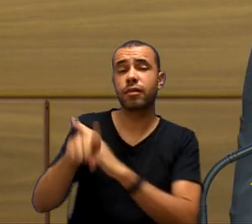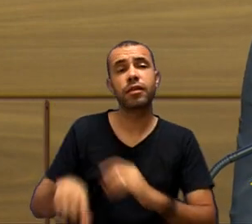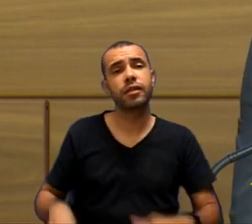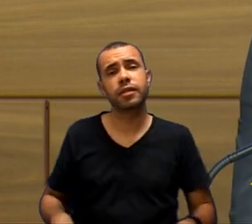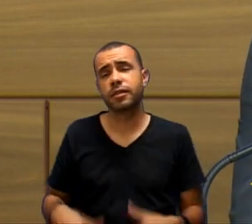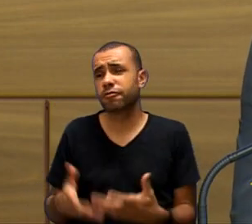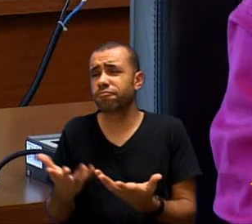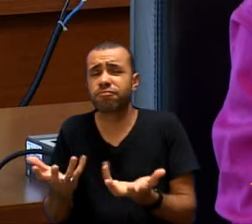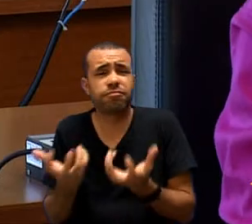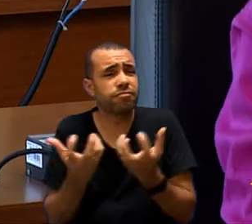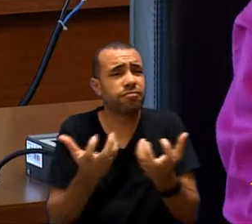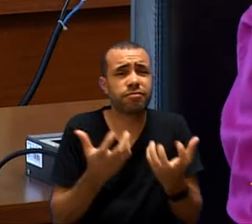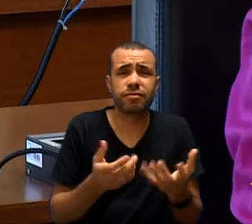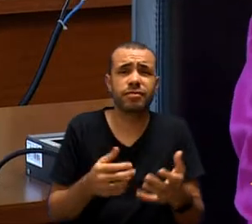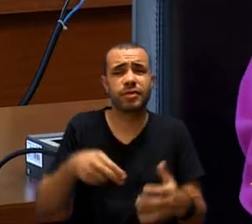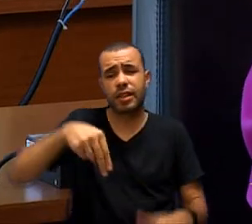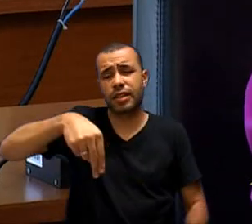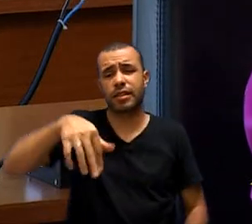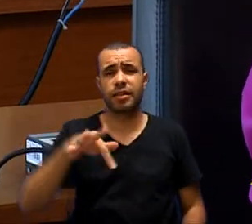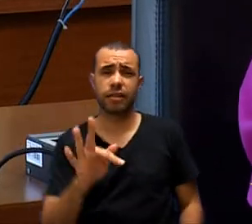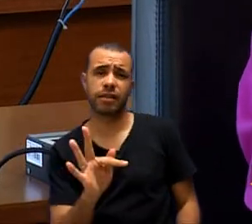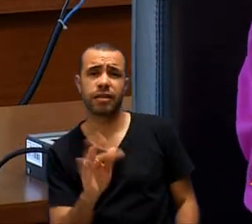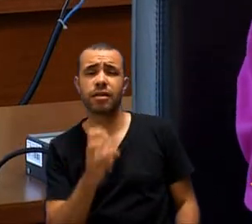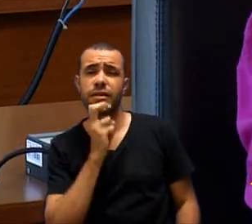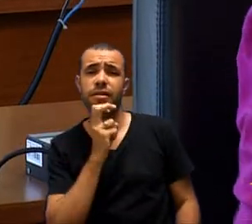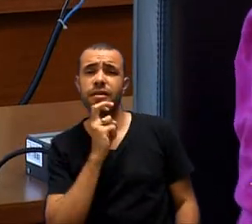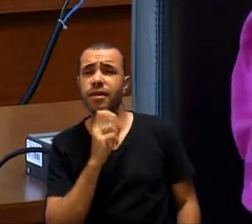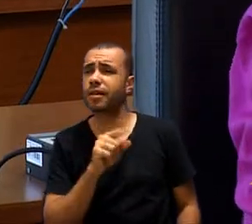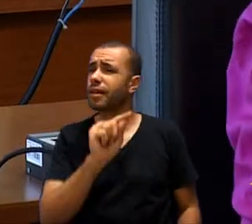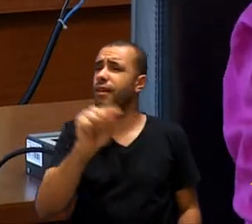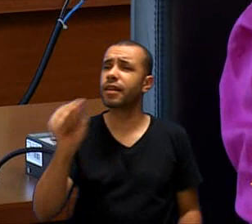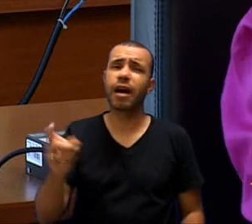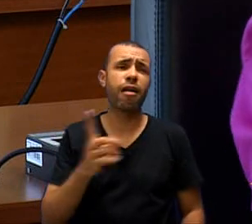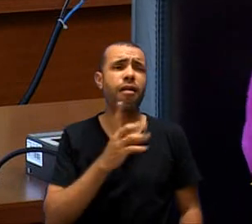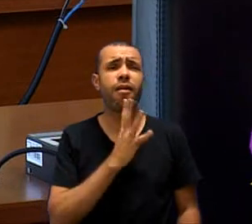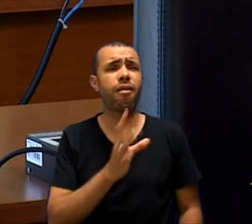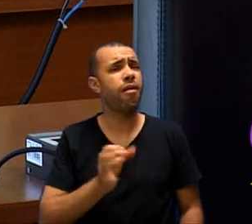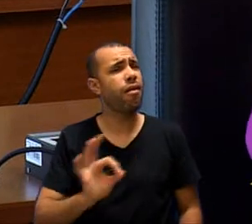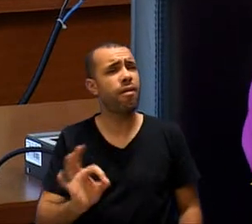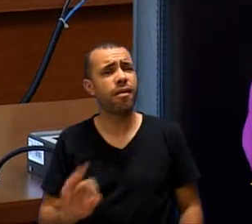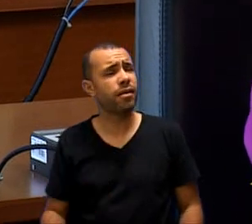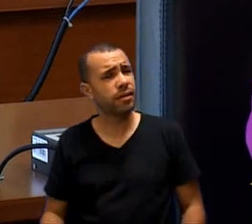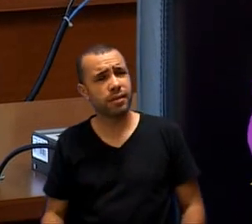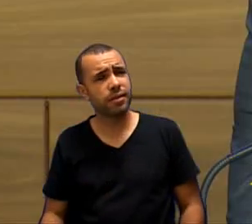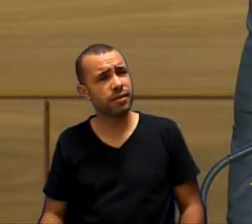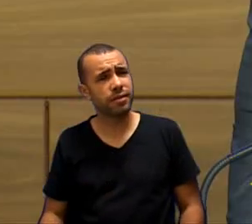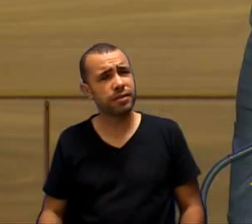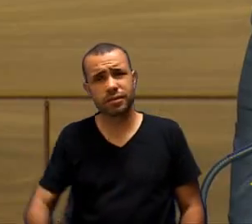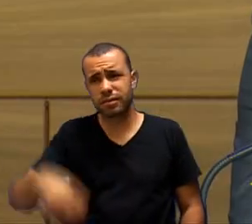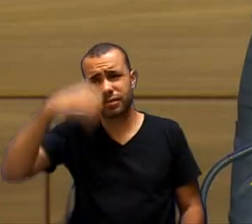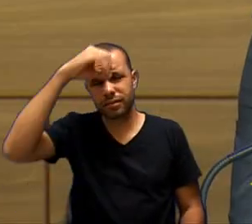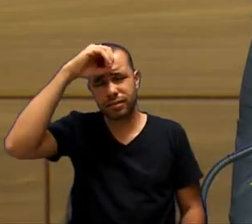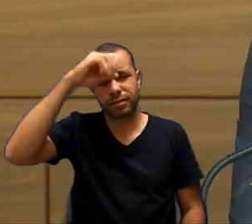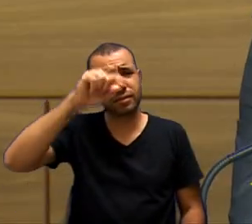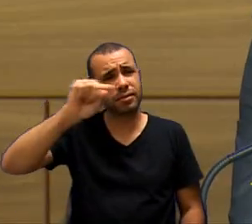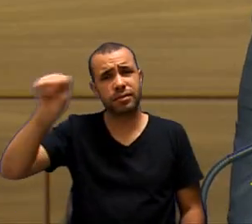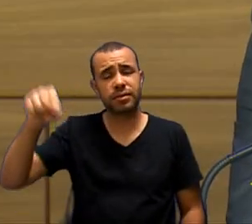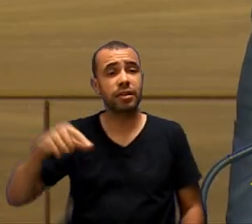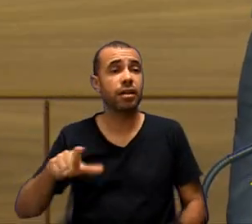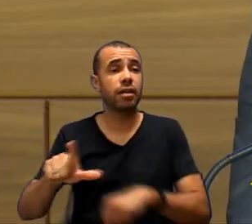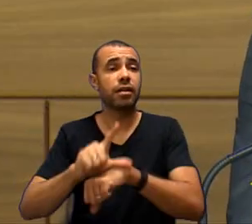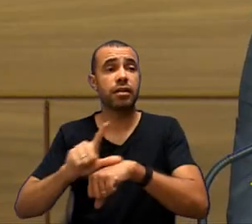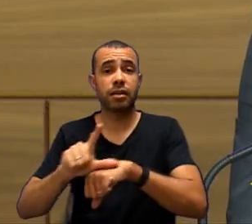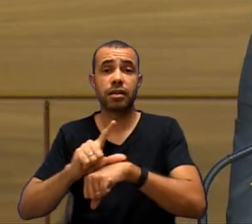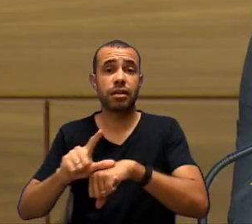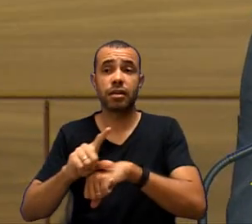Eu queria entrar nessa história da nota fiscal sorocabana, mas nenhum comerciante conhece, não sabe nem o que é. É, porque o comerciante ele vai participar da nota